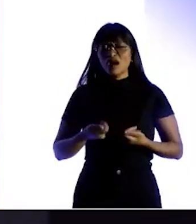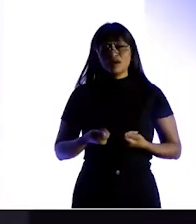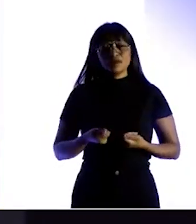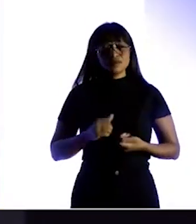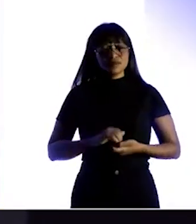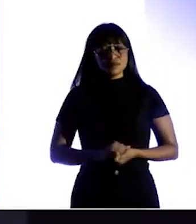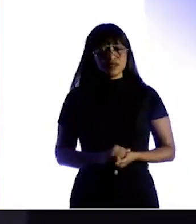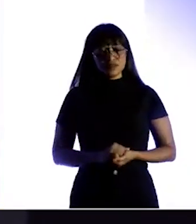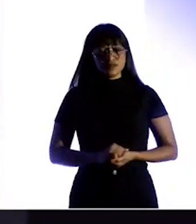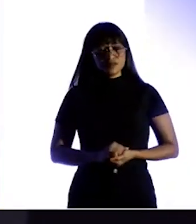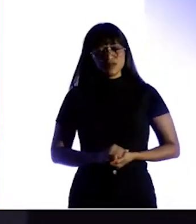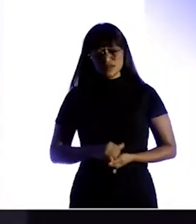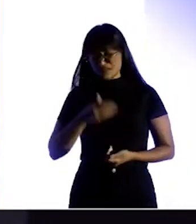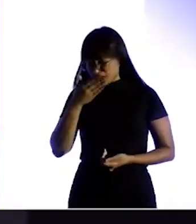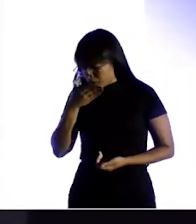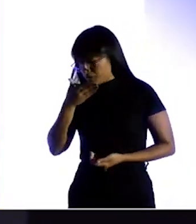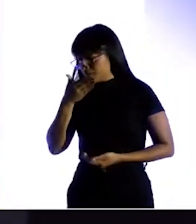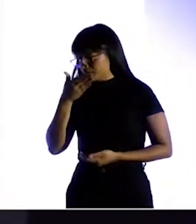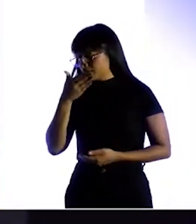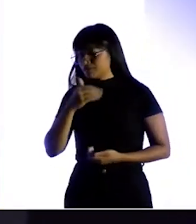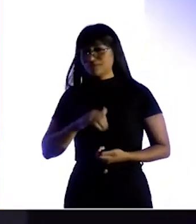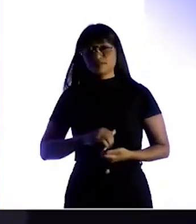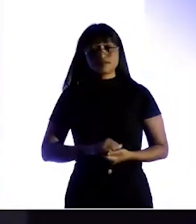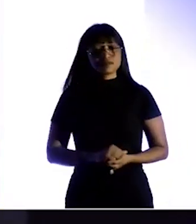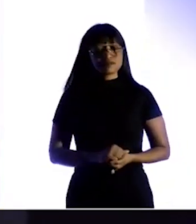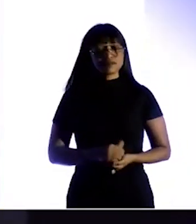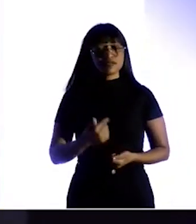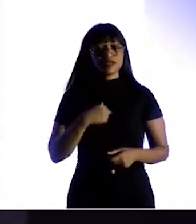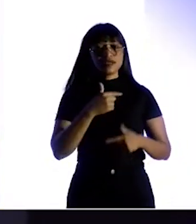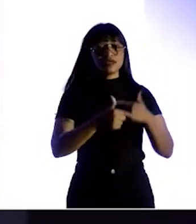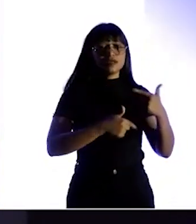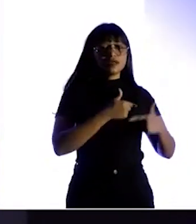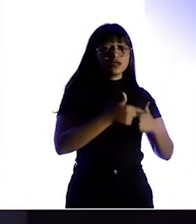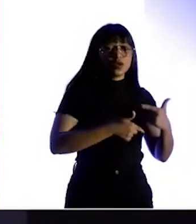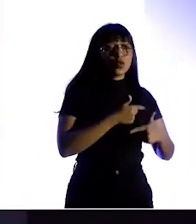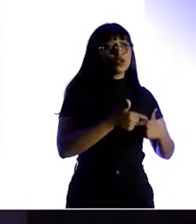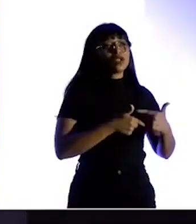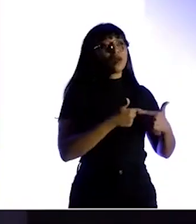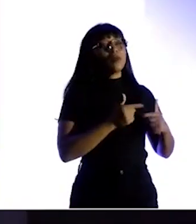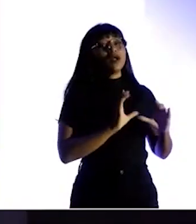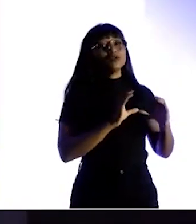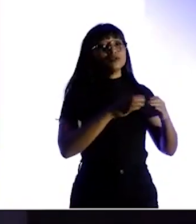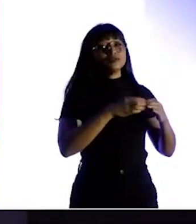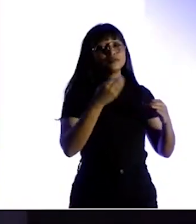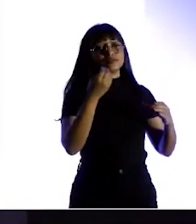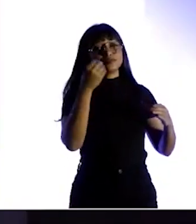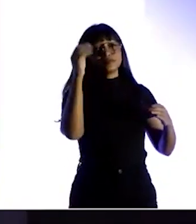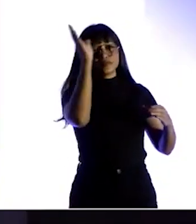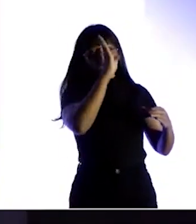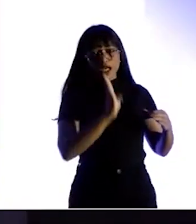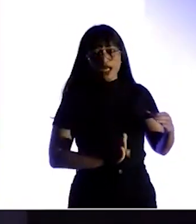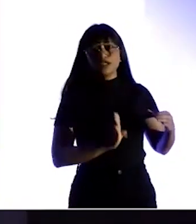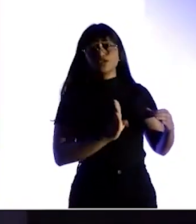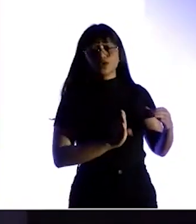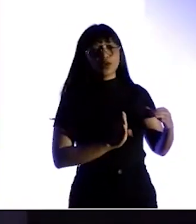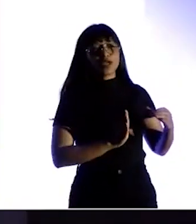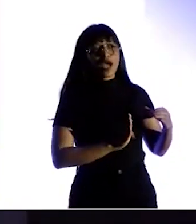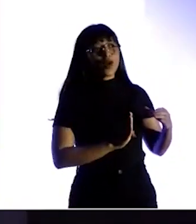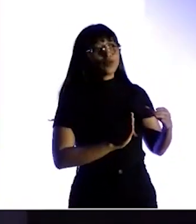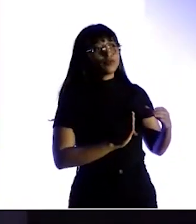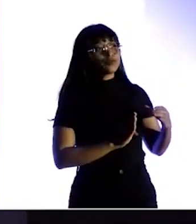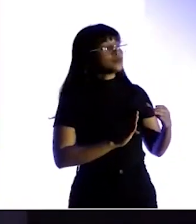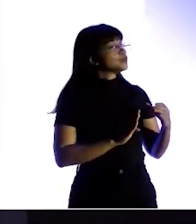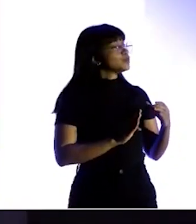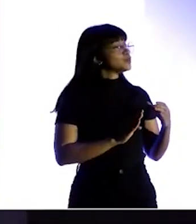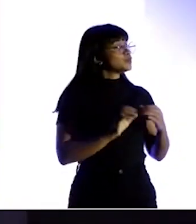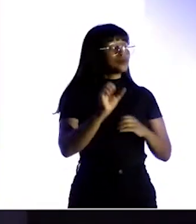o colega falou, eu trabalho na Agência Nacional de Águas e Saneamento Básico, a ANA.